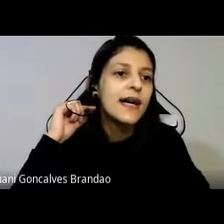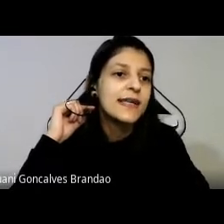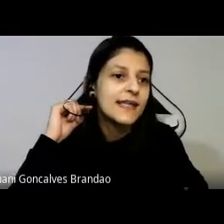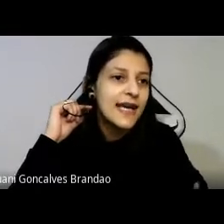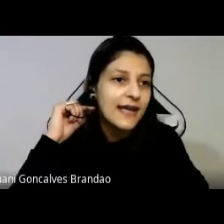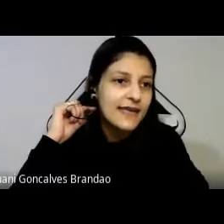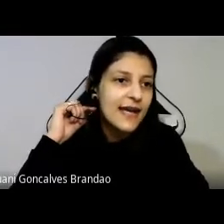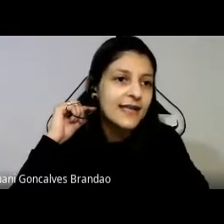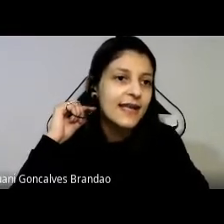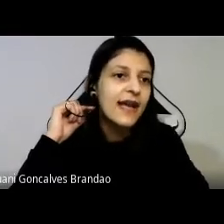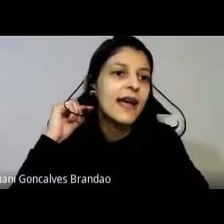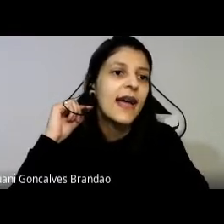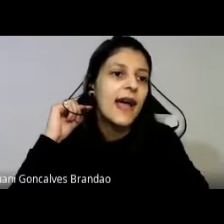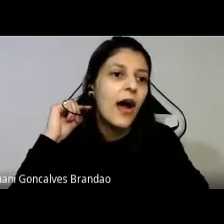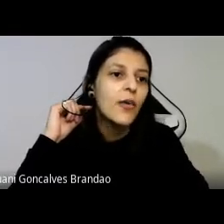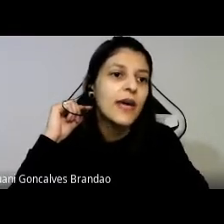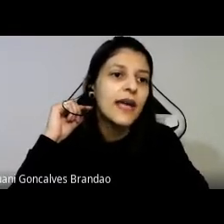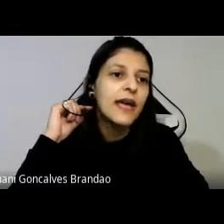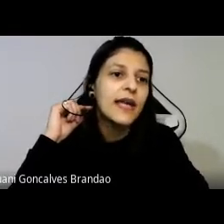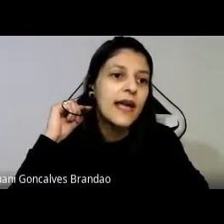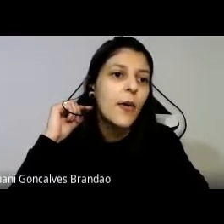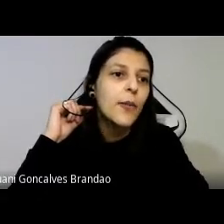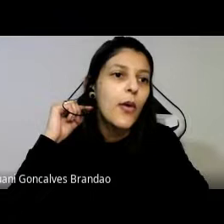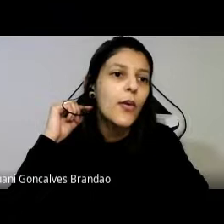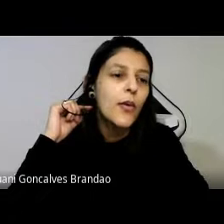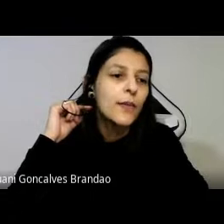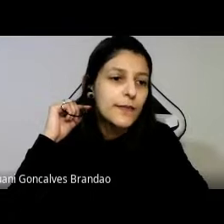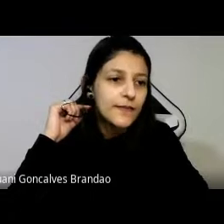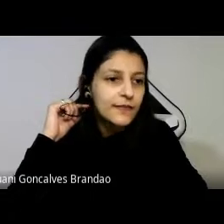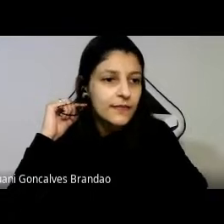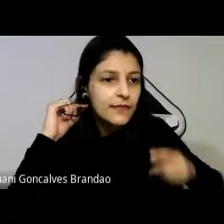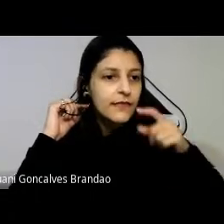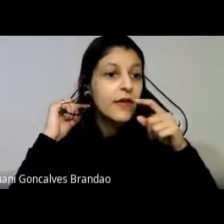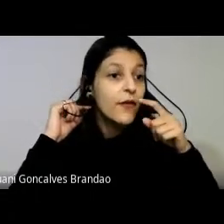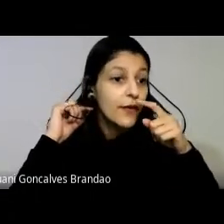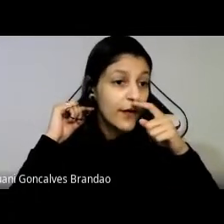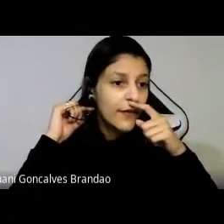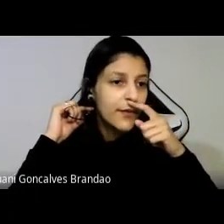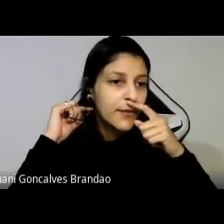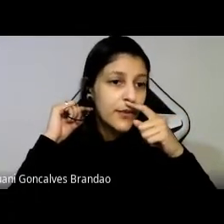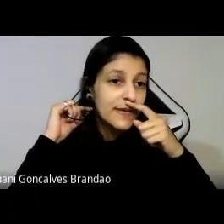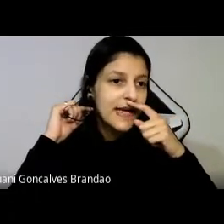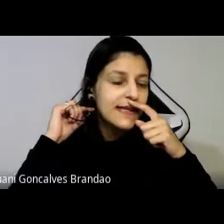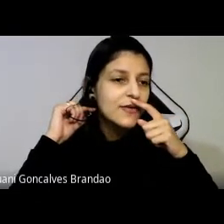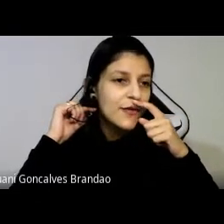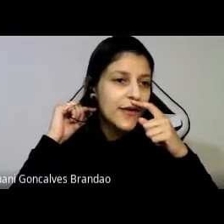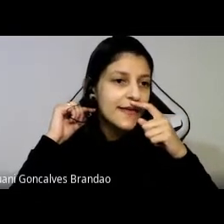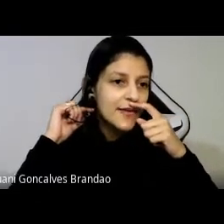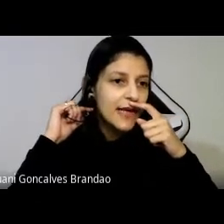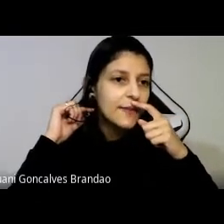conseguiu ser aceita, né? É algo que é um pouco. Foi um